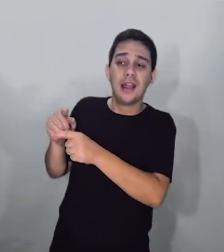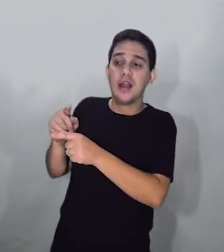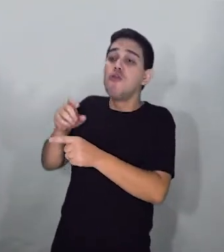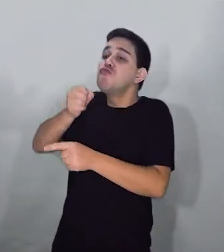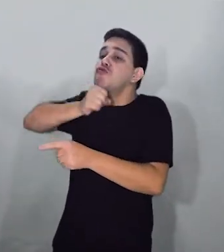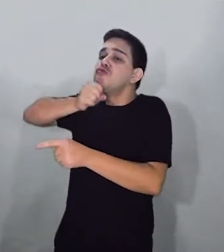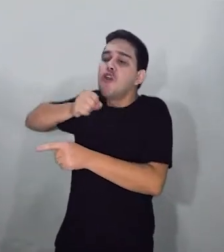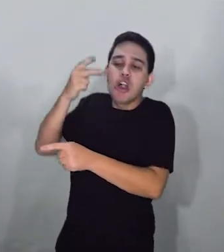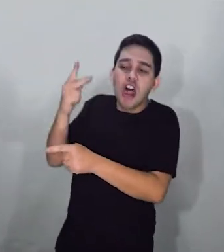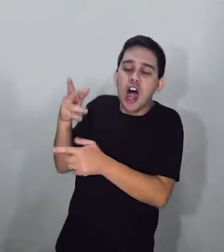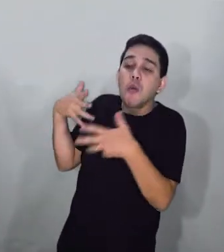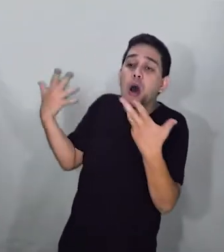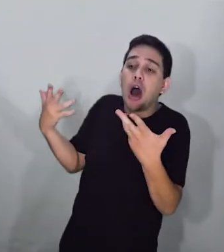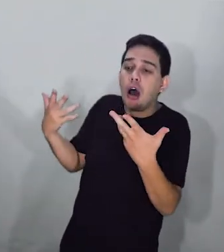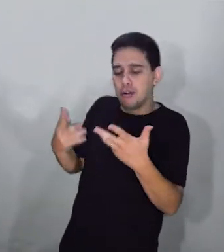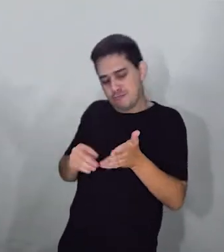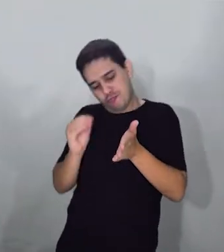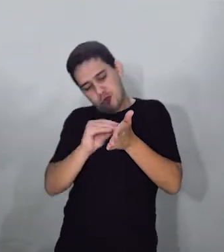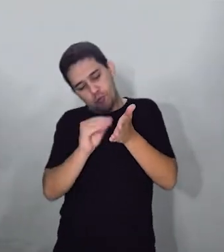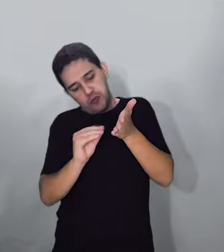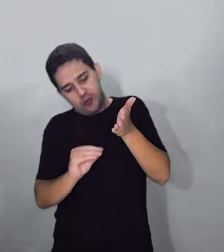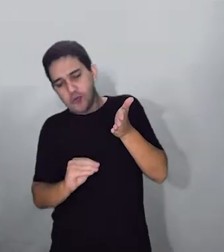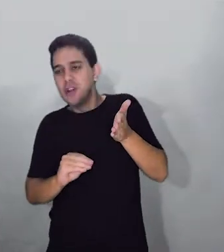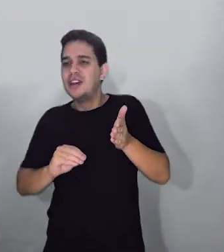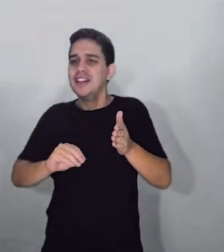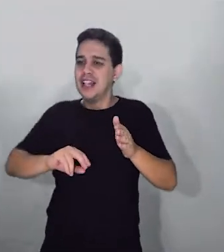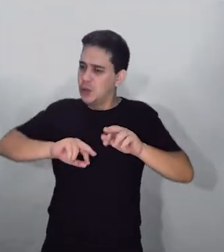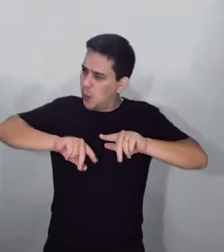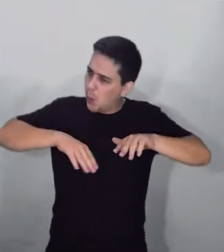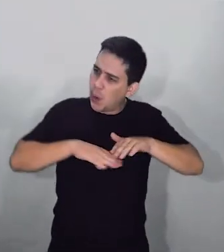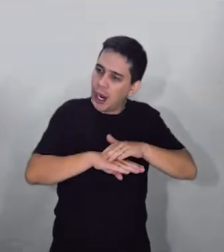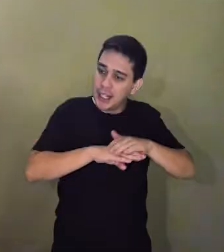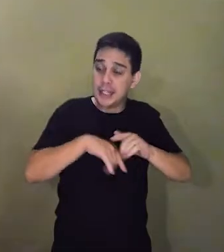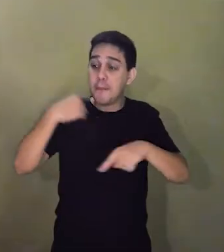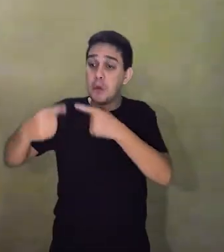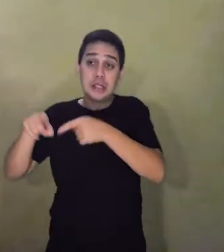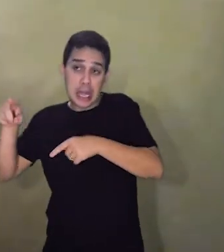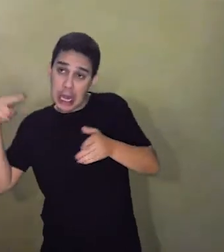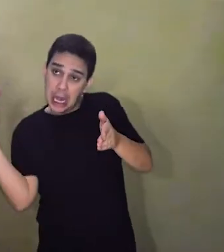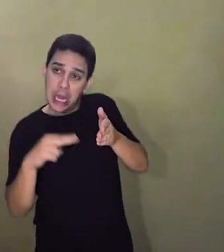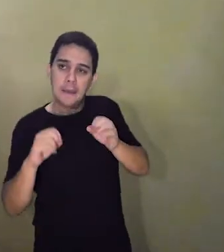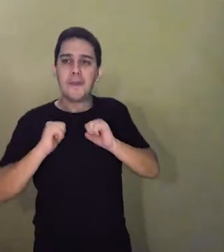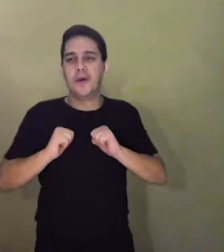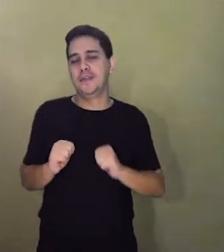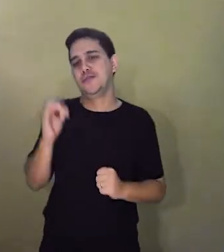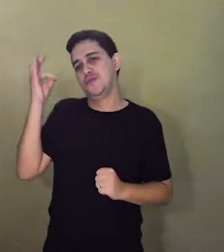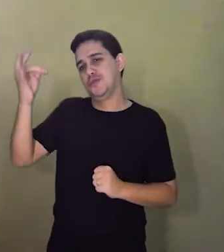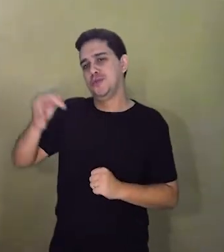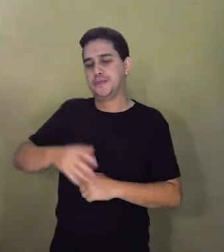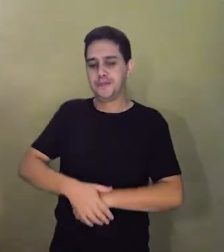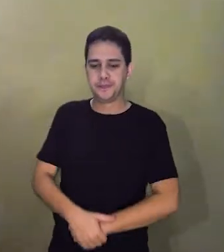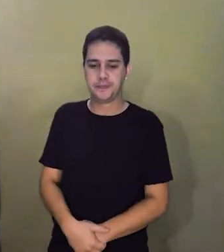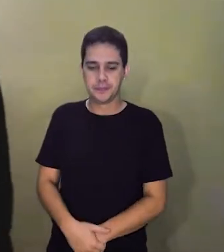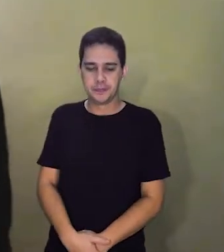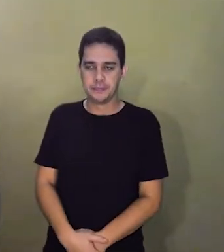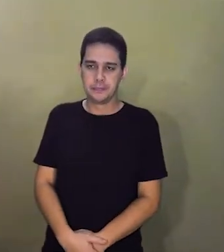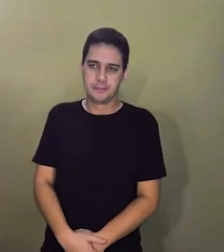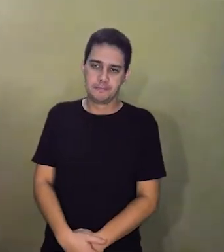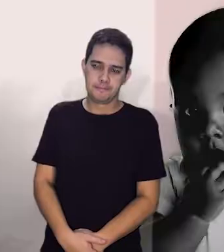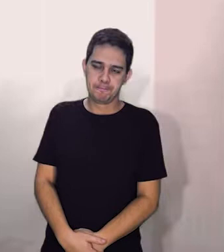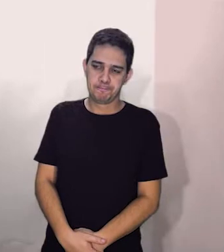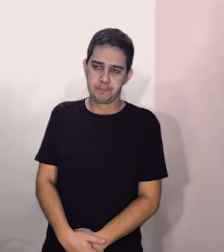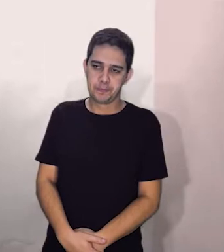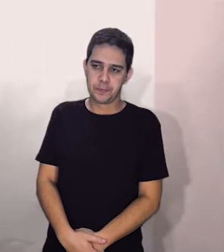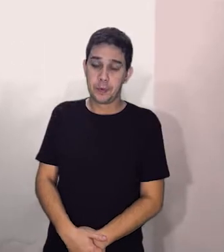Então, é interessante para ela que fique tudo armazenado ali, para que depois ela tenha acesso. Porque o que acontece? A erradicação do subregistro não é uma